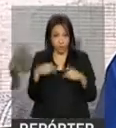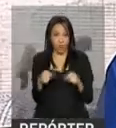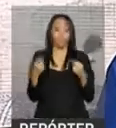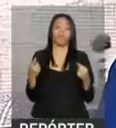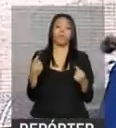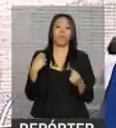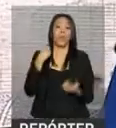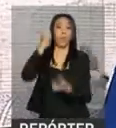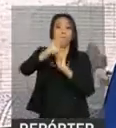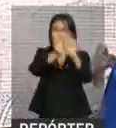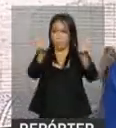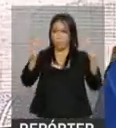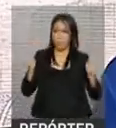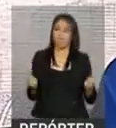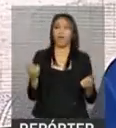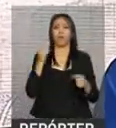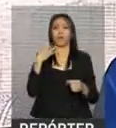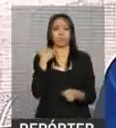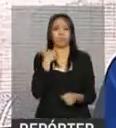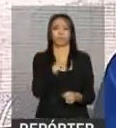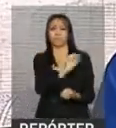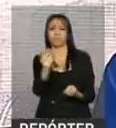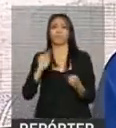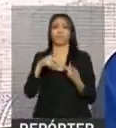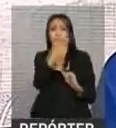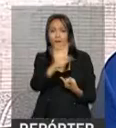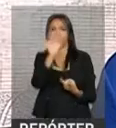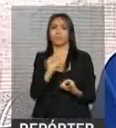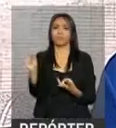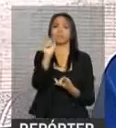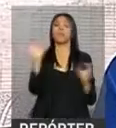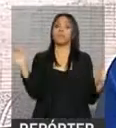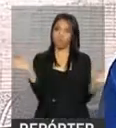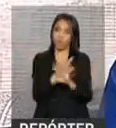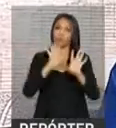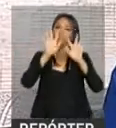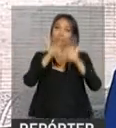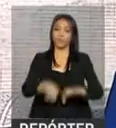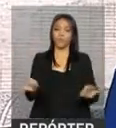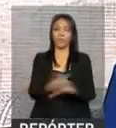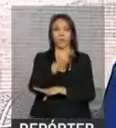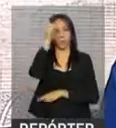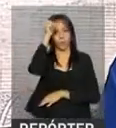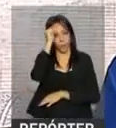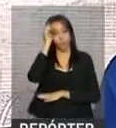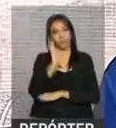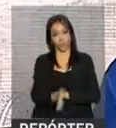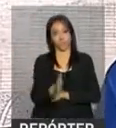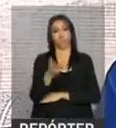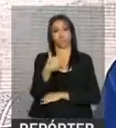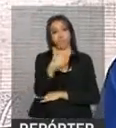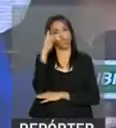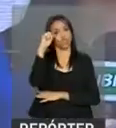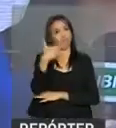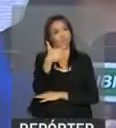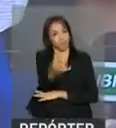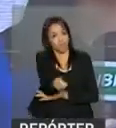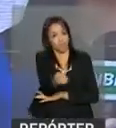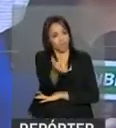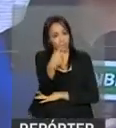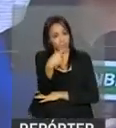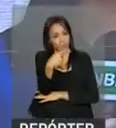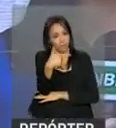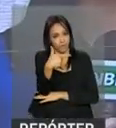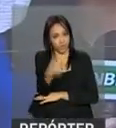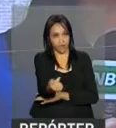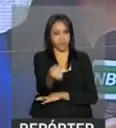agentes financeiros e às instituições de ensino superior foram concluídos no último dia 27. Leandro, é com você. Ok, Thaísa, obrigado